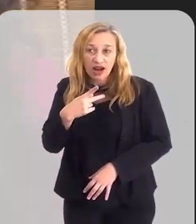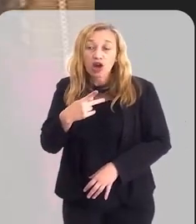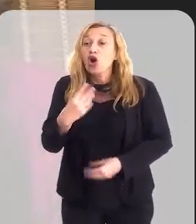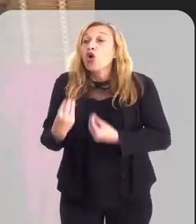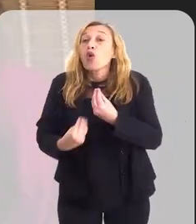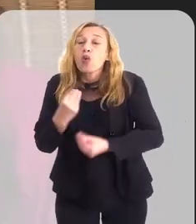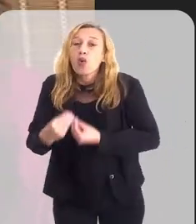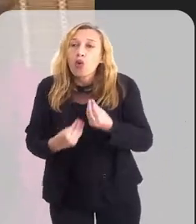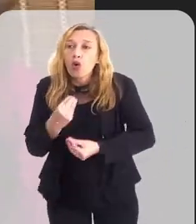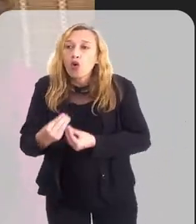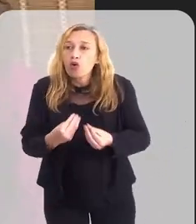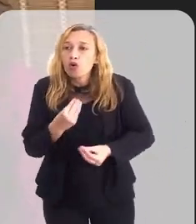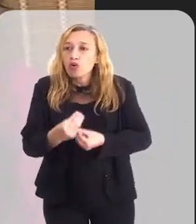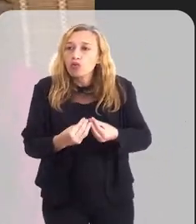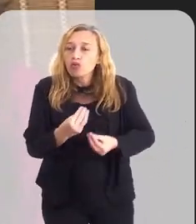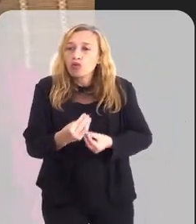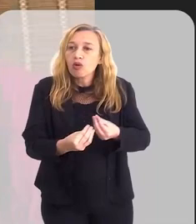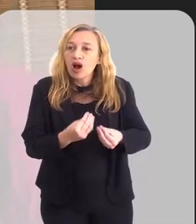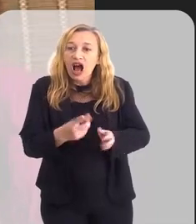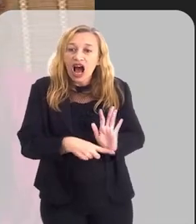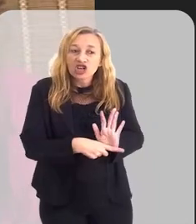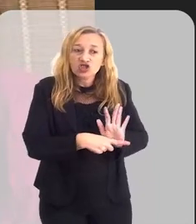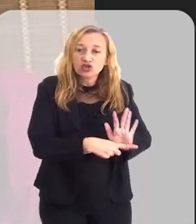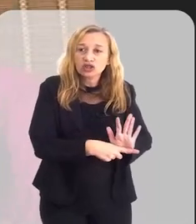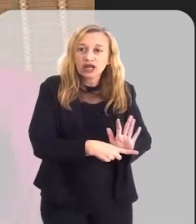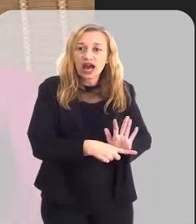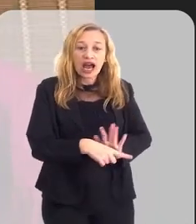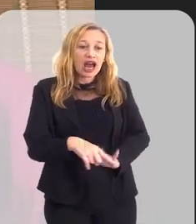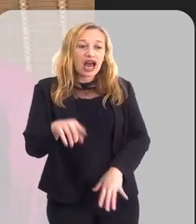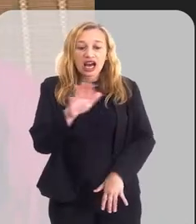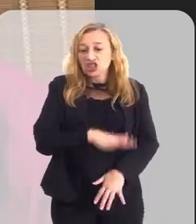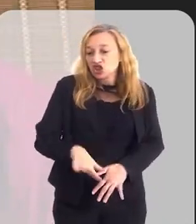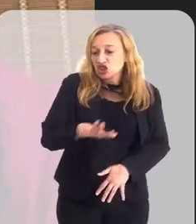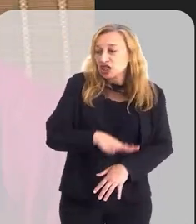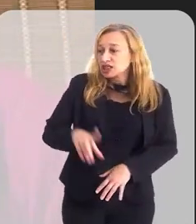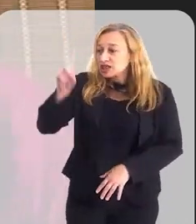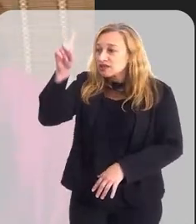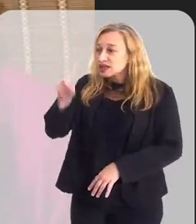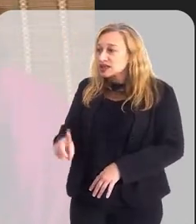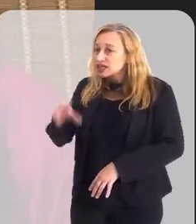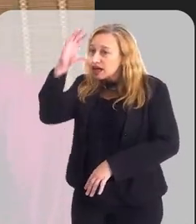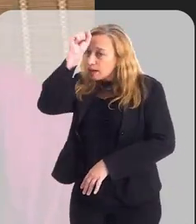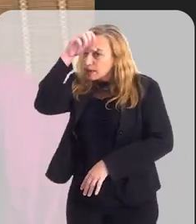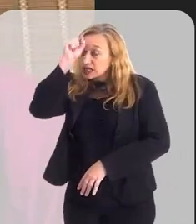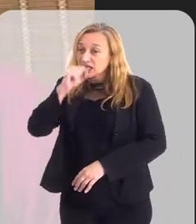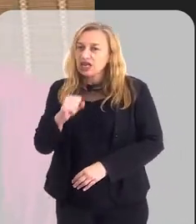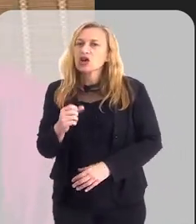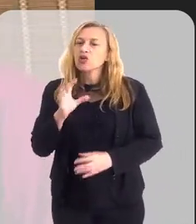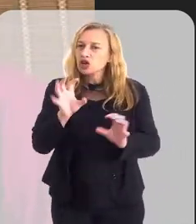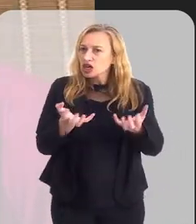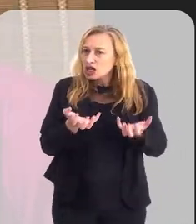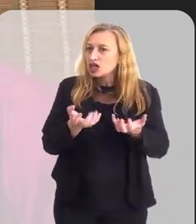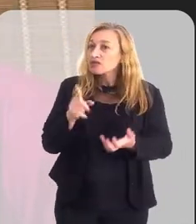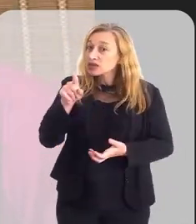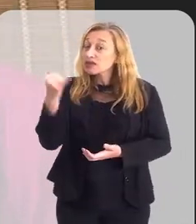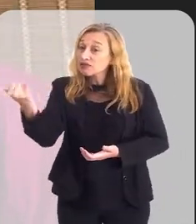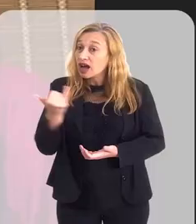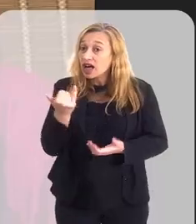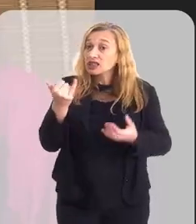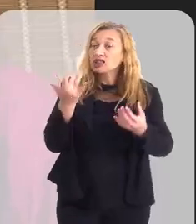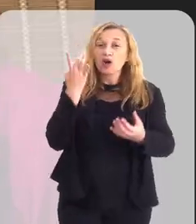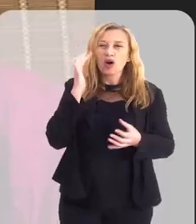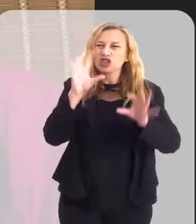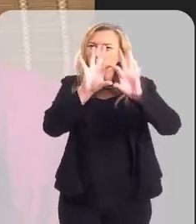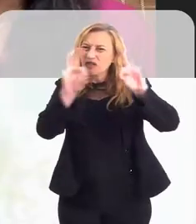como que a gente ainda vai alfabetizar as crianças com deficiência? Eu queria muito que você comentasse isso, porque eu acho que é uma frase